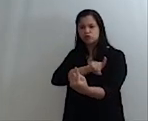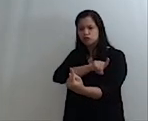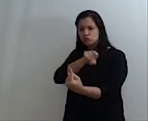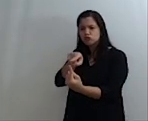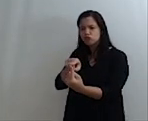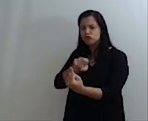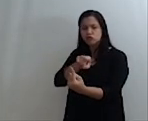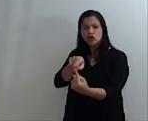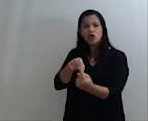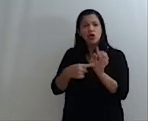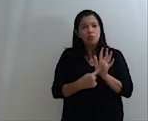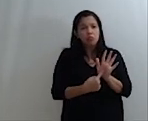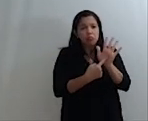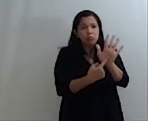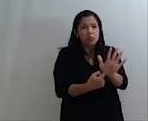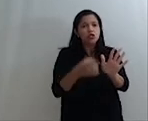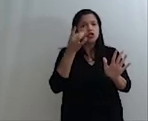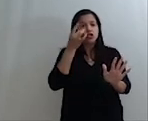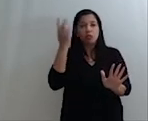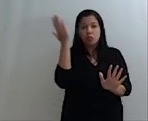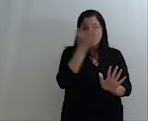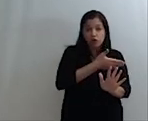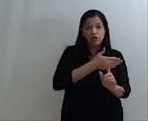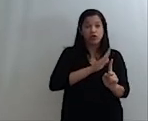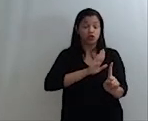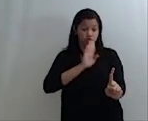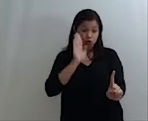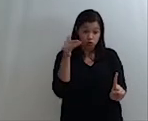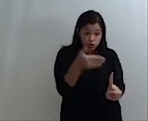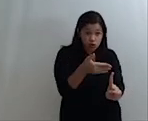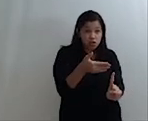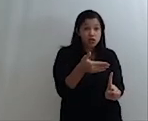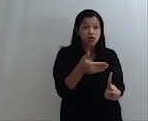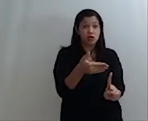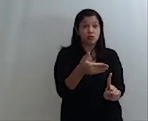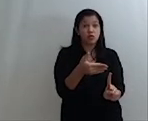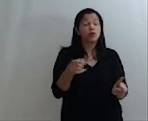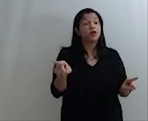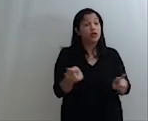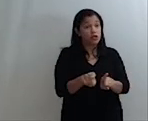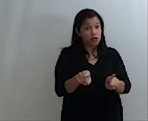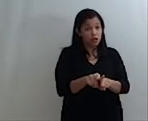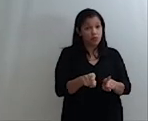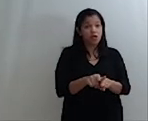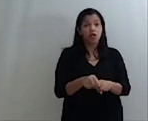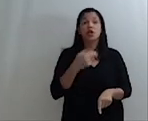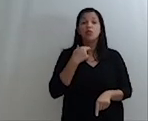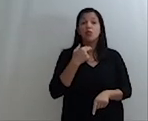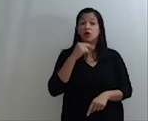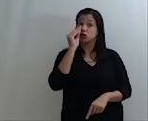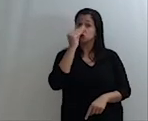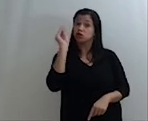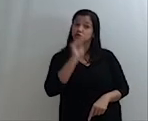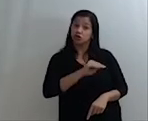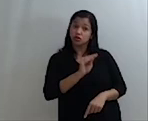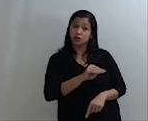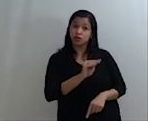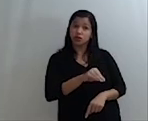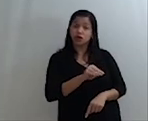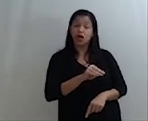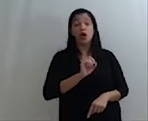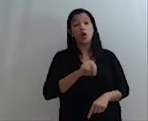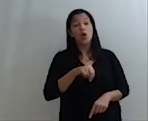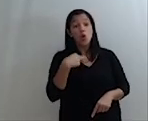prova favorável à acusação como não deve ignorar ou não deve deixar de